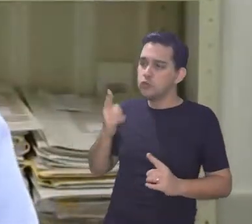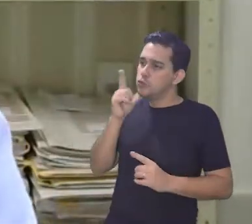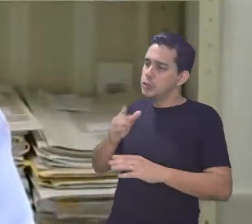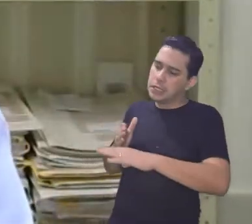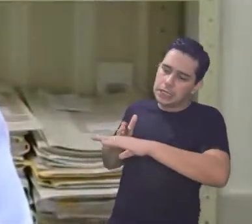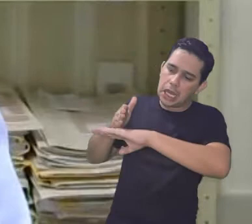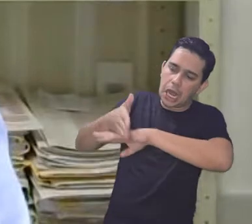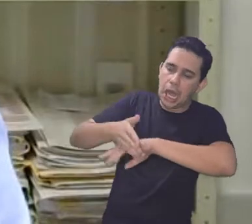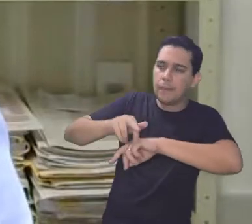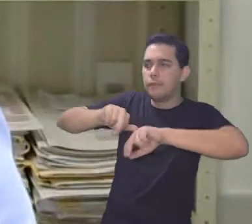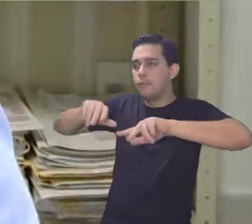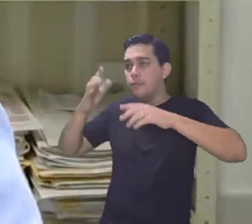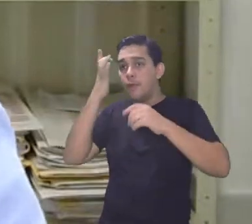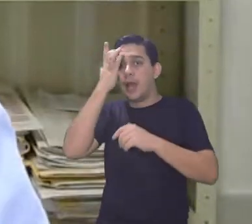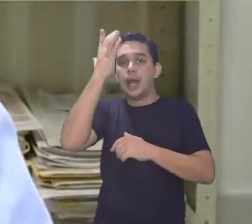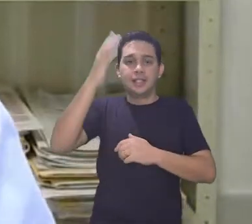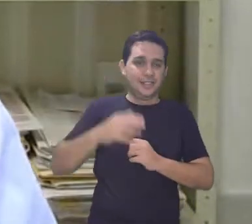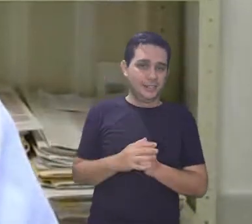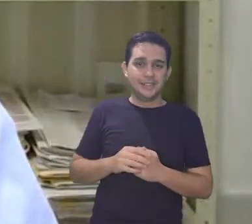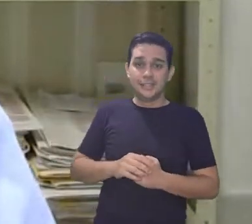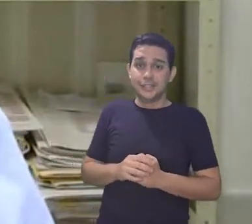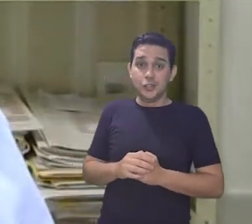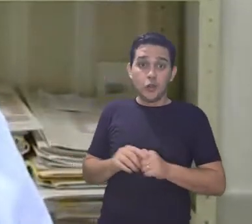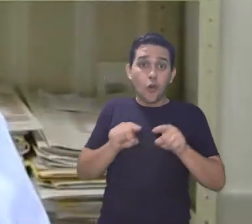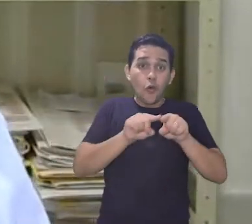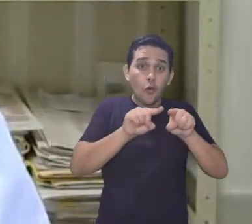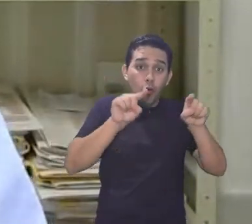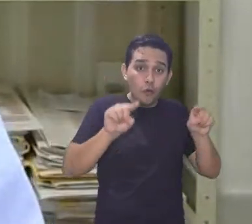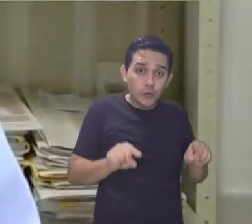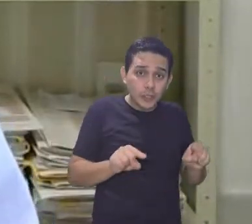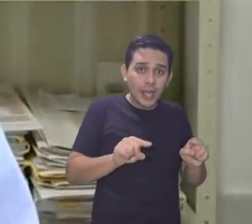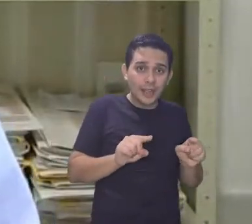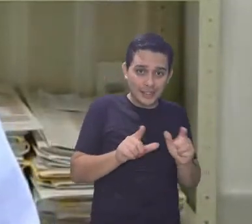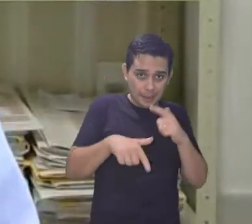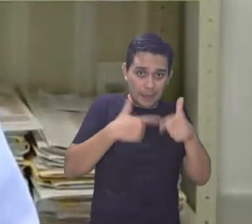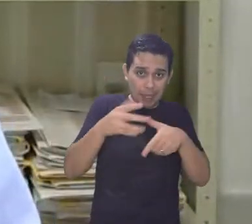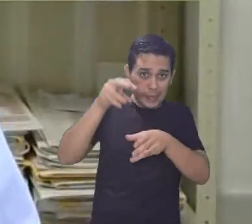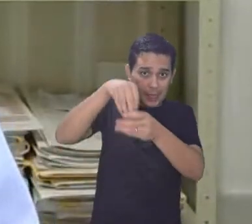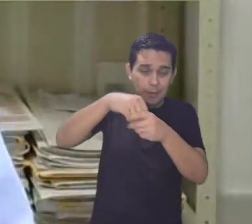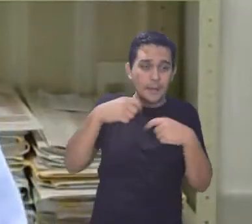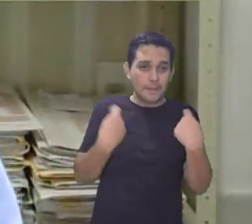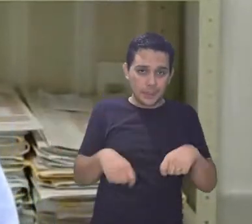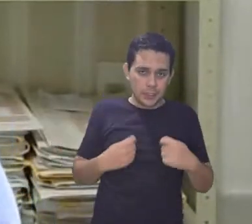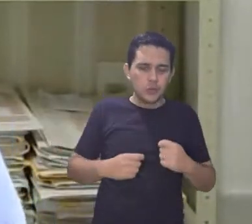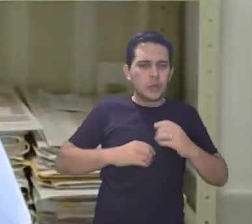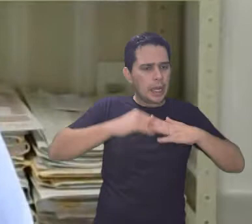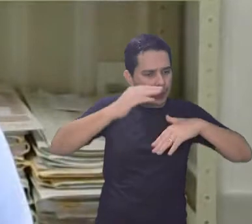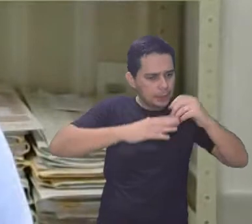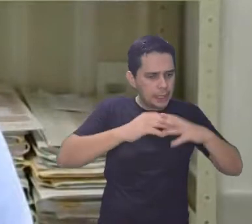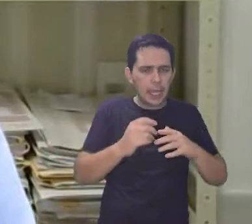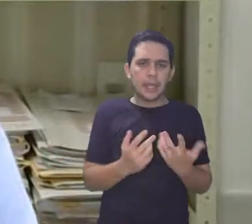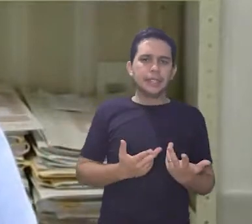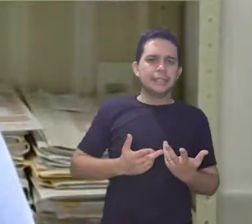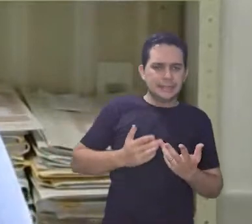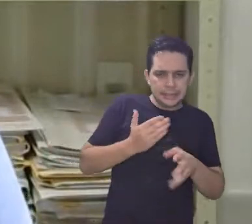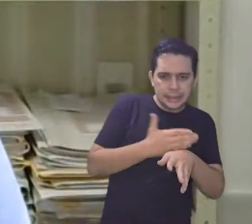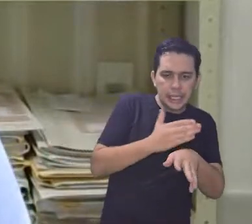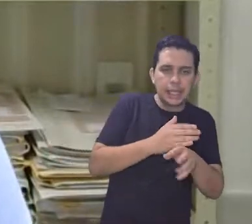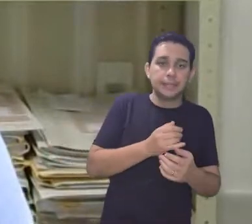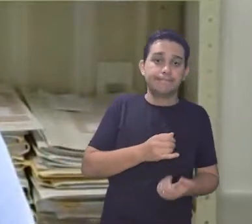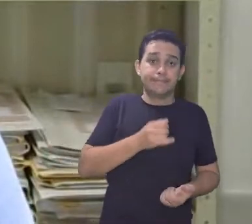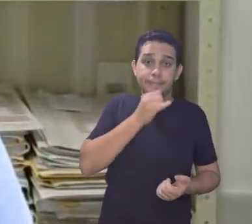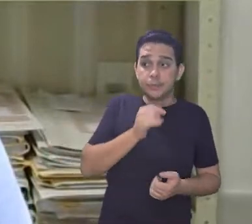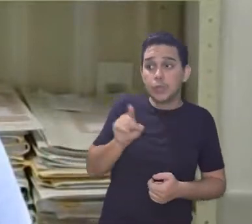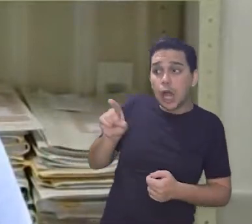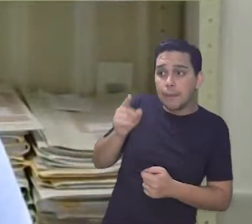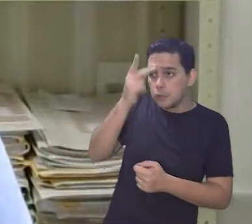local, importa em capacitação para a equipe de atendimento, no caso de uma pessoa que tenha dificuldade de comunicação por algum motivo,